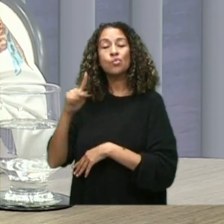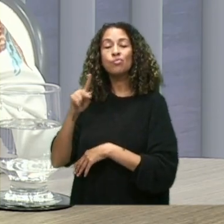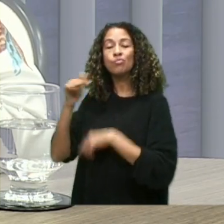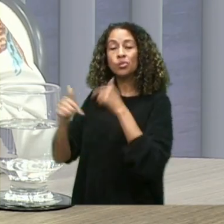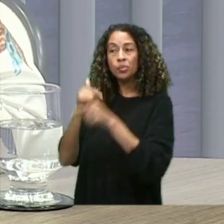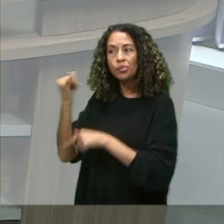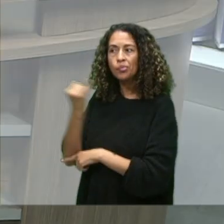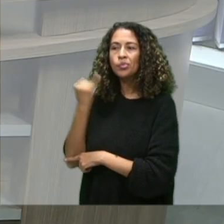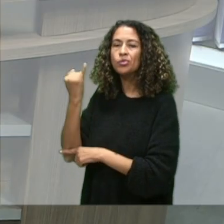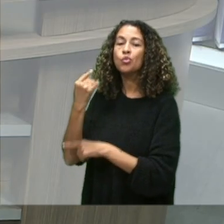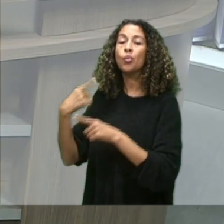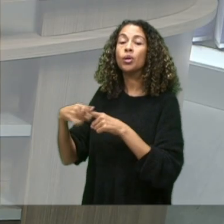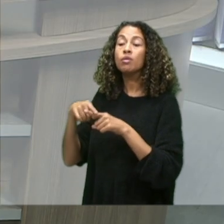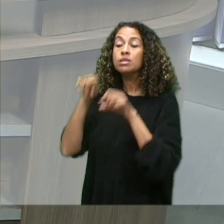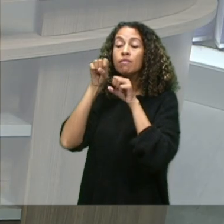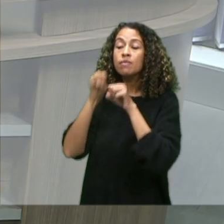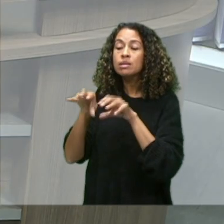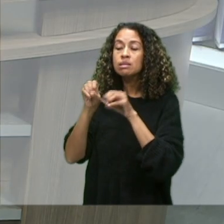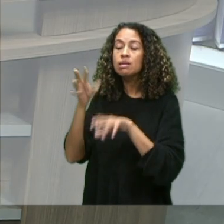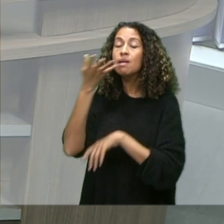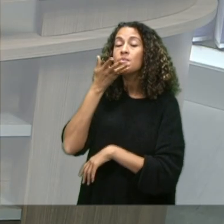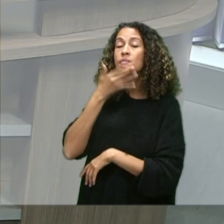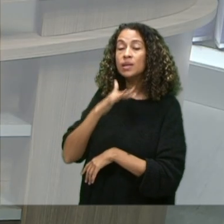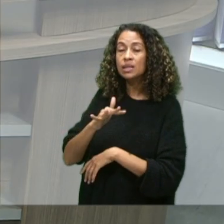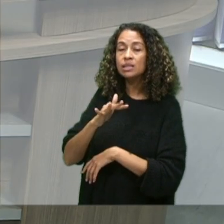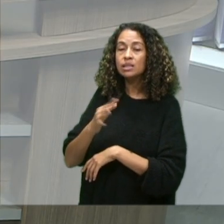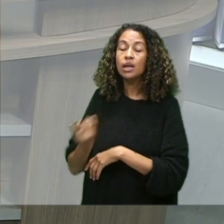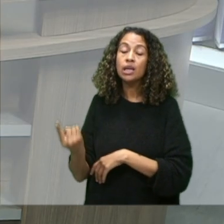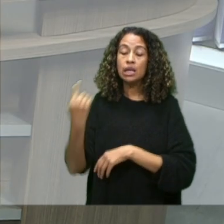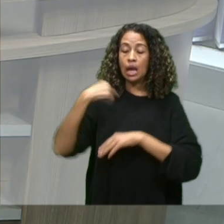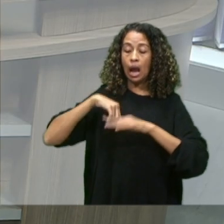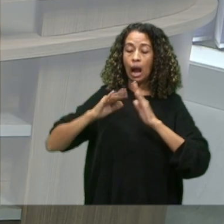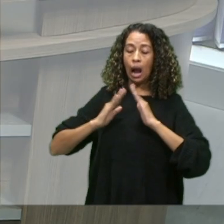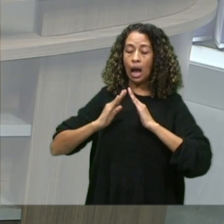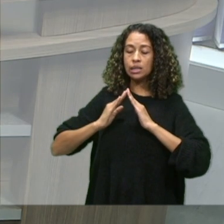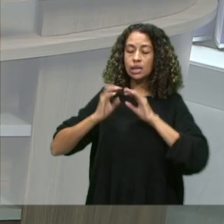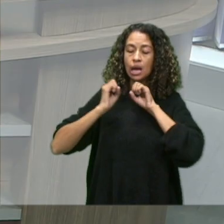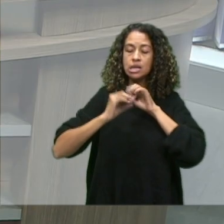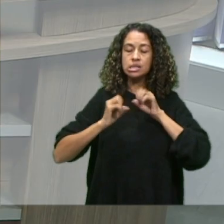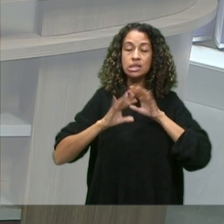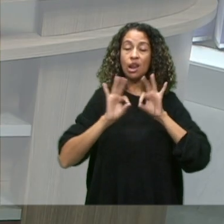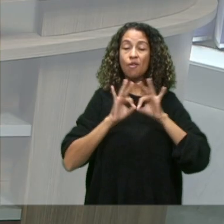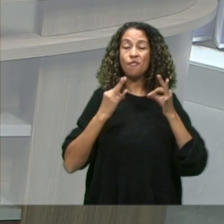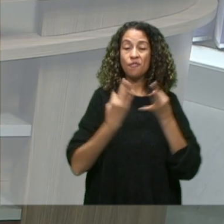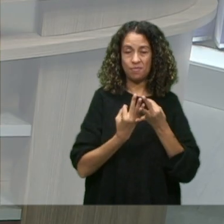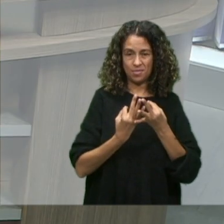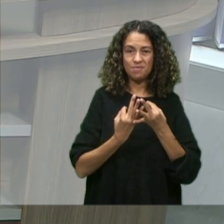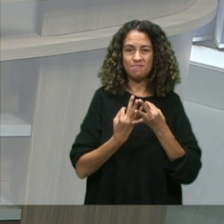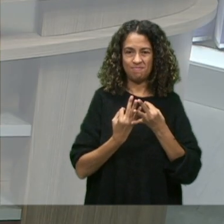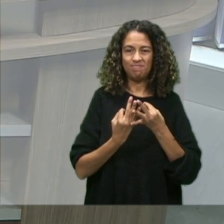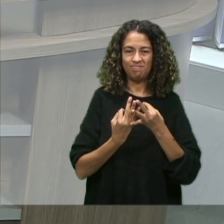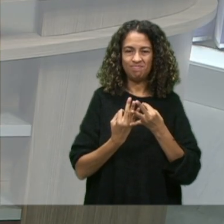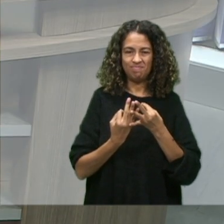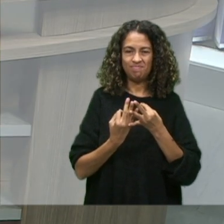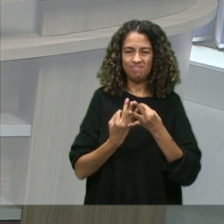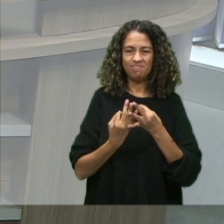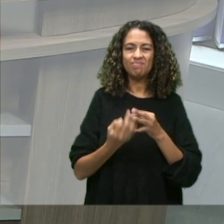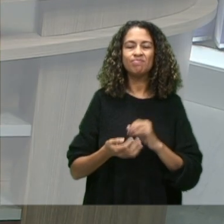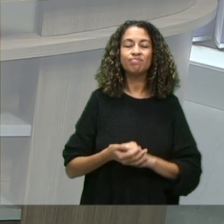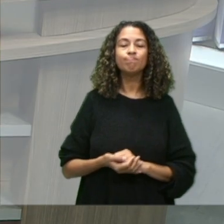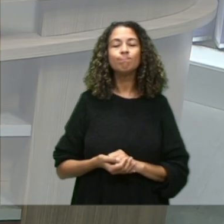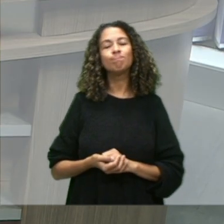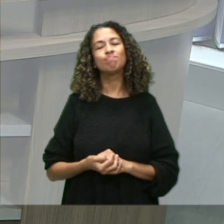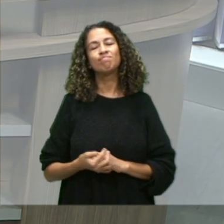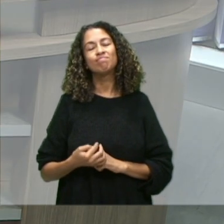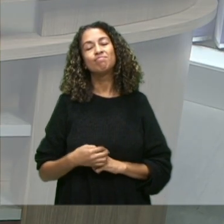você vai passar para uma criança que vai acabar tocando o coração de um adulto. Né? Que os adultos passam reto às vezes. Me